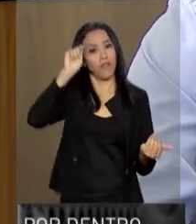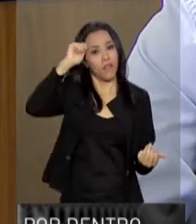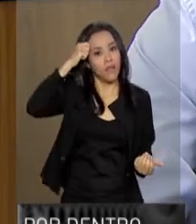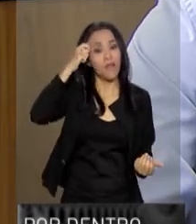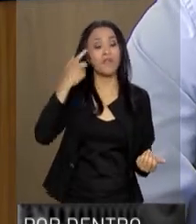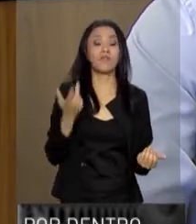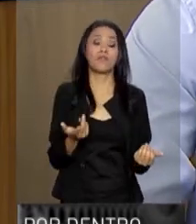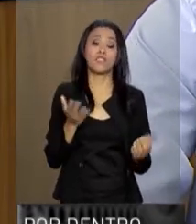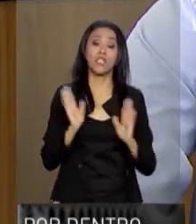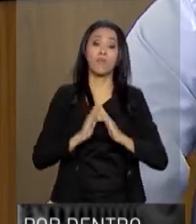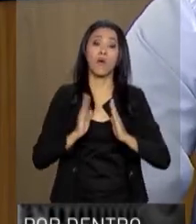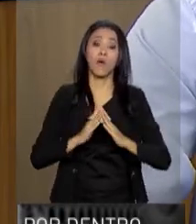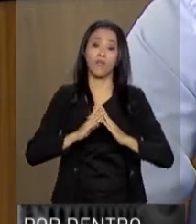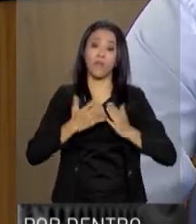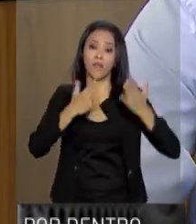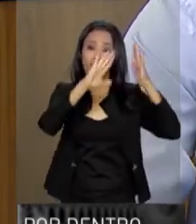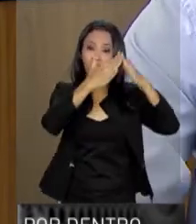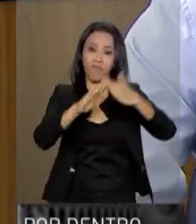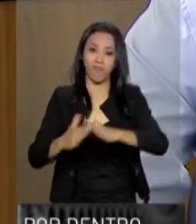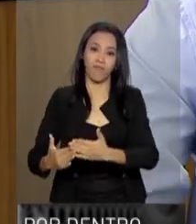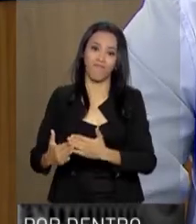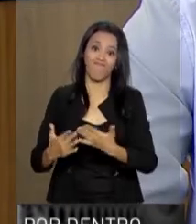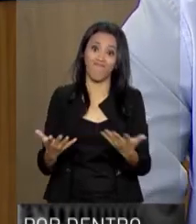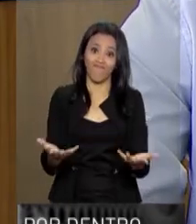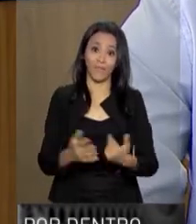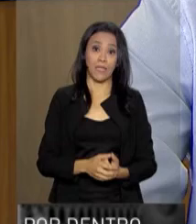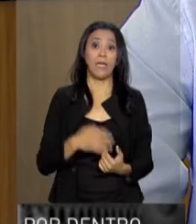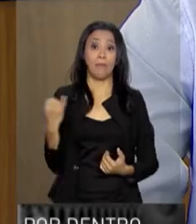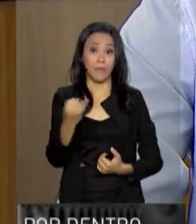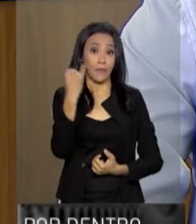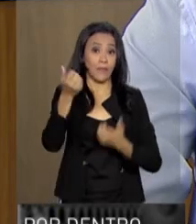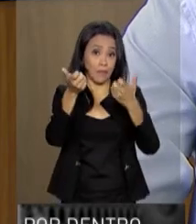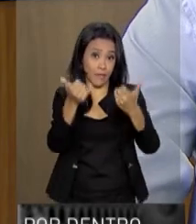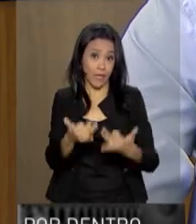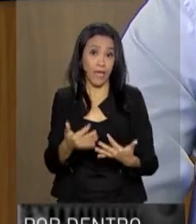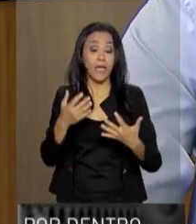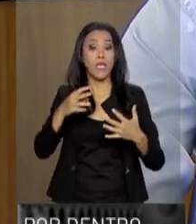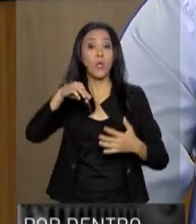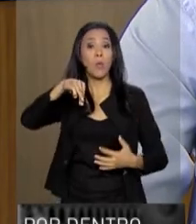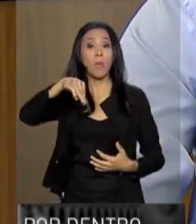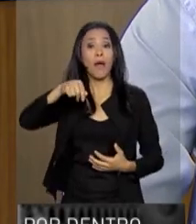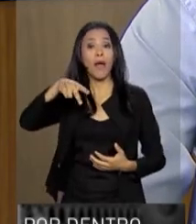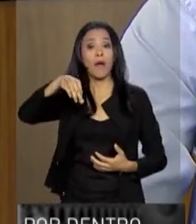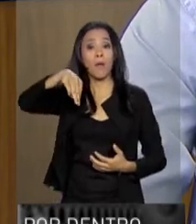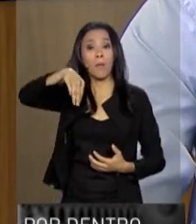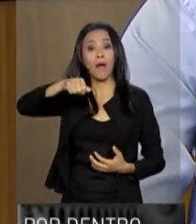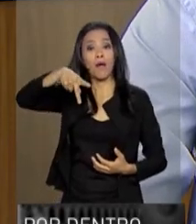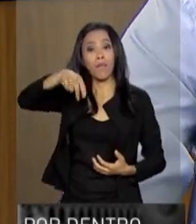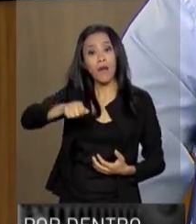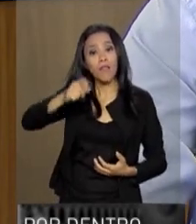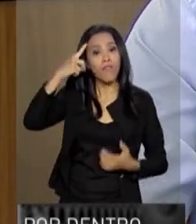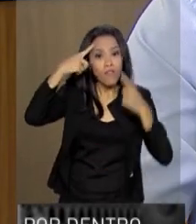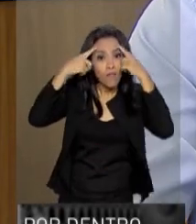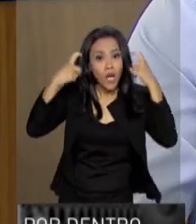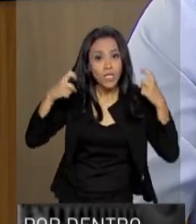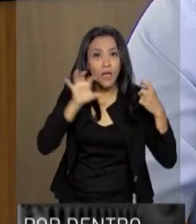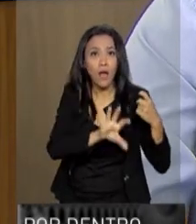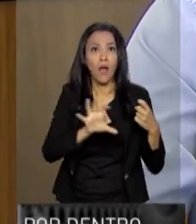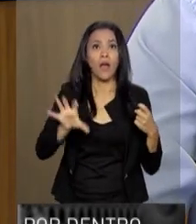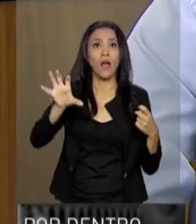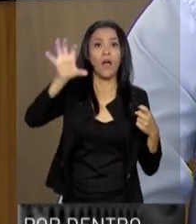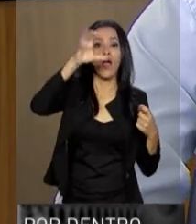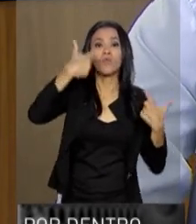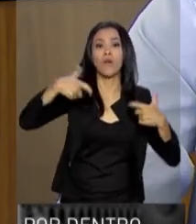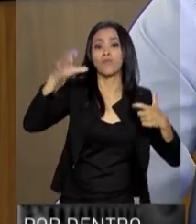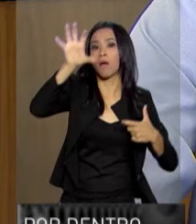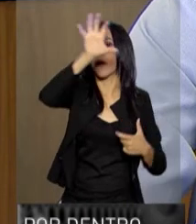periferia é importante destacar que o mapa da violência outros estudos relacionados à violência no brasil como ata do